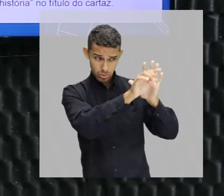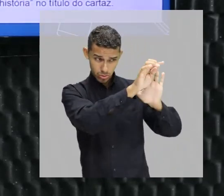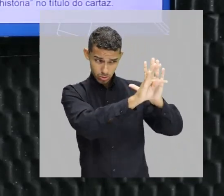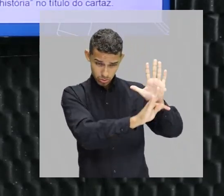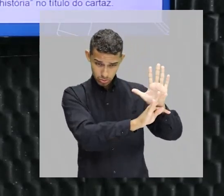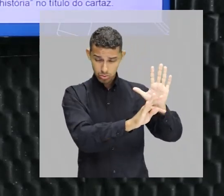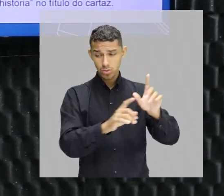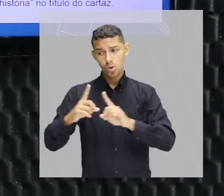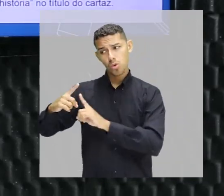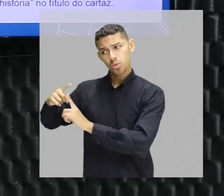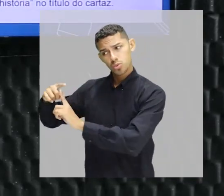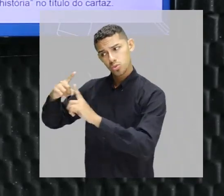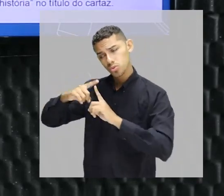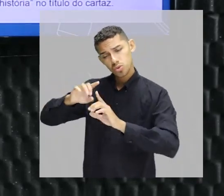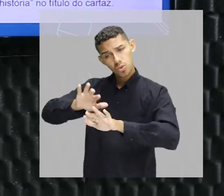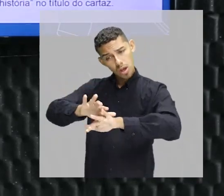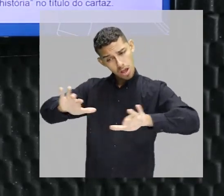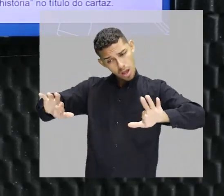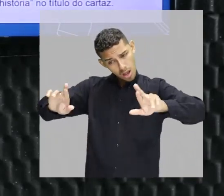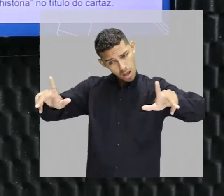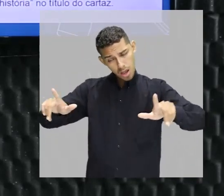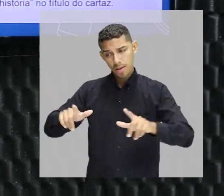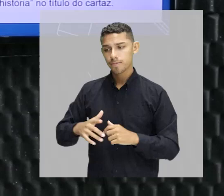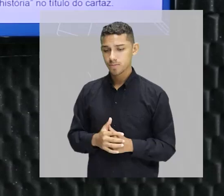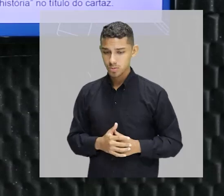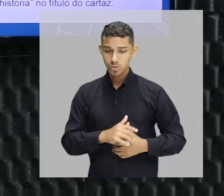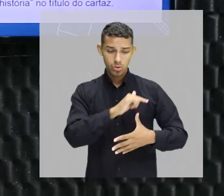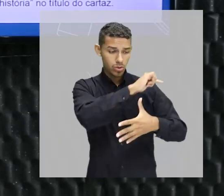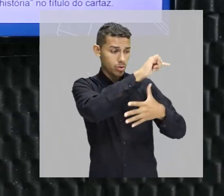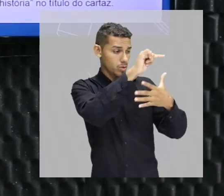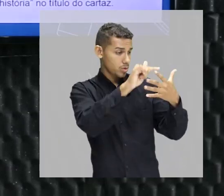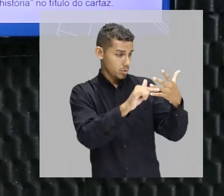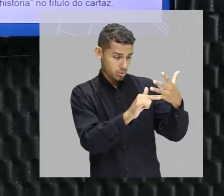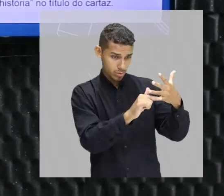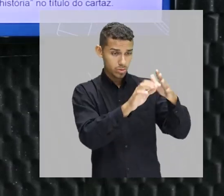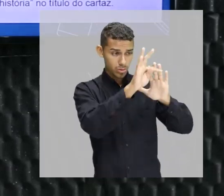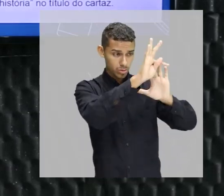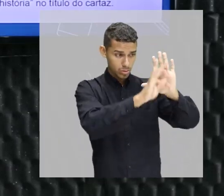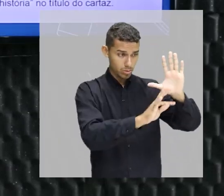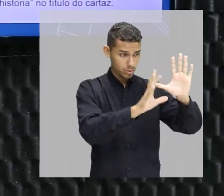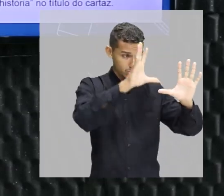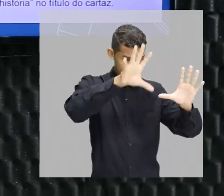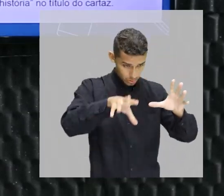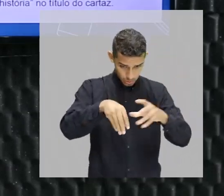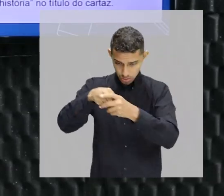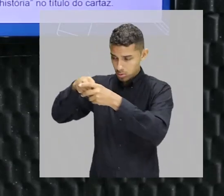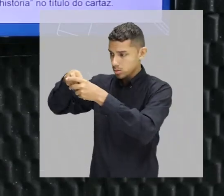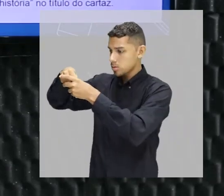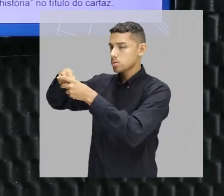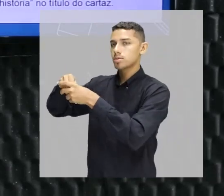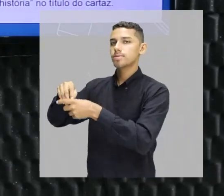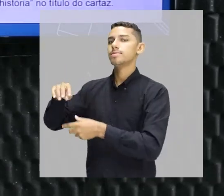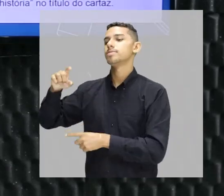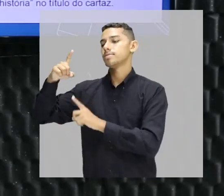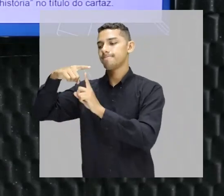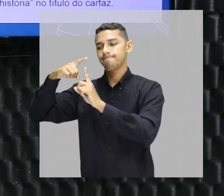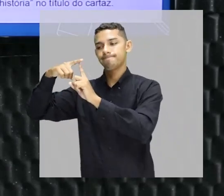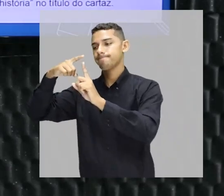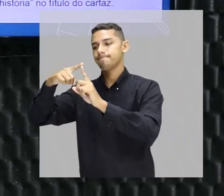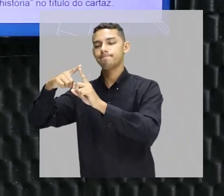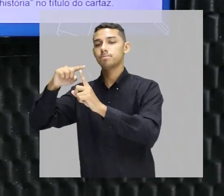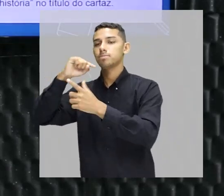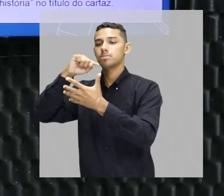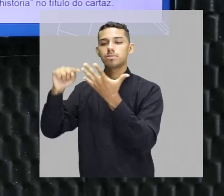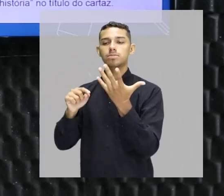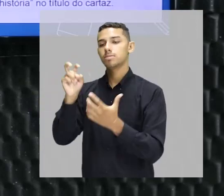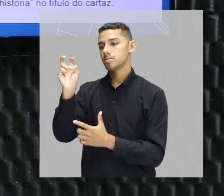com tipologias textuais. Quando falamos de gêneros textuais, está relacionado a tudo que está ligado ao nosso cotidiano. E as